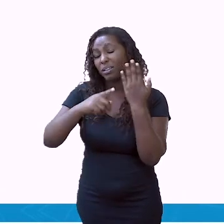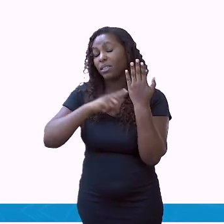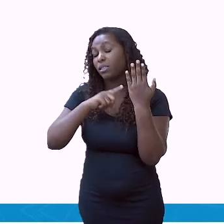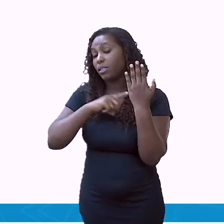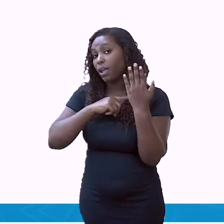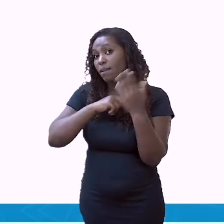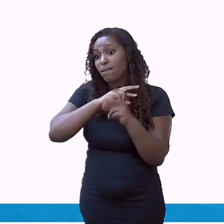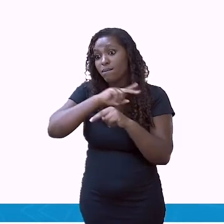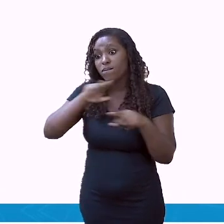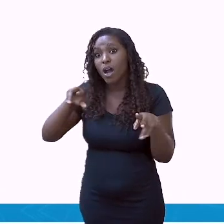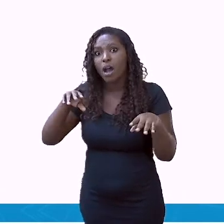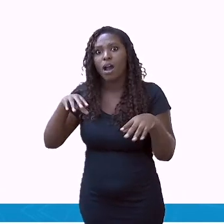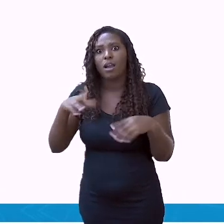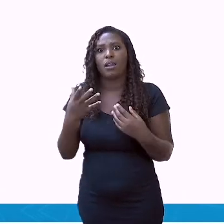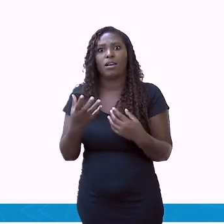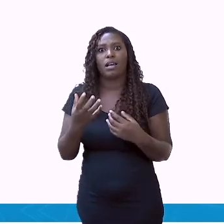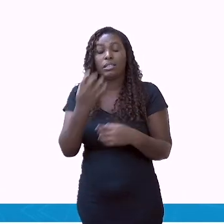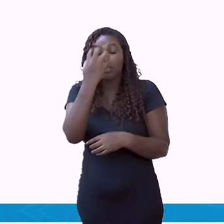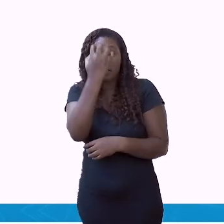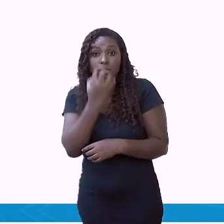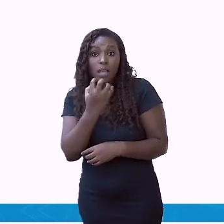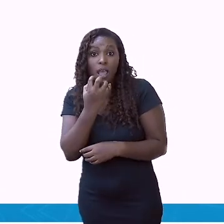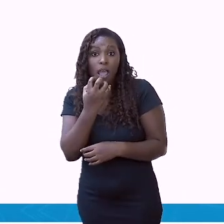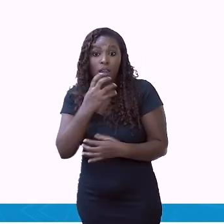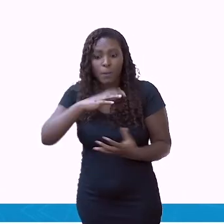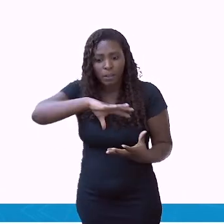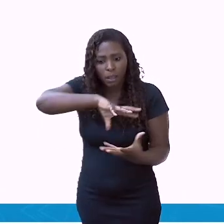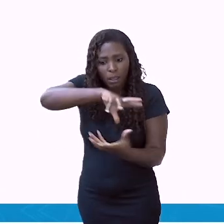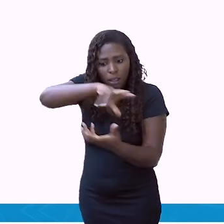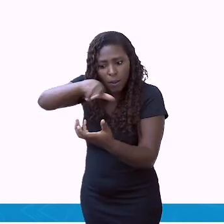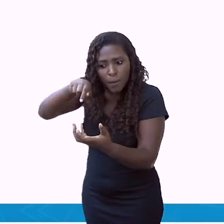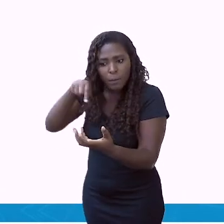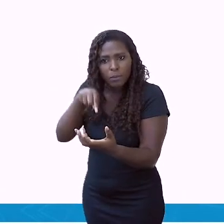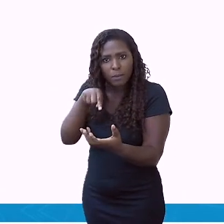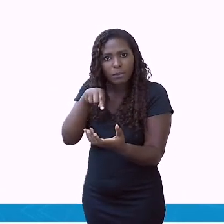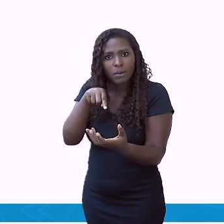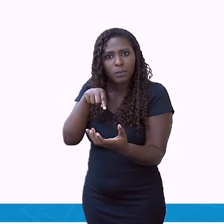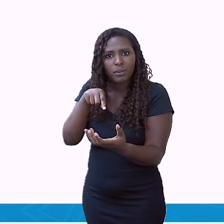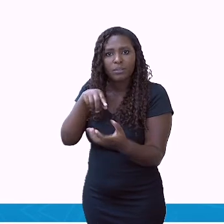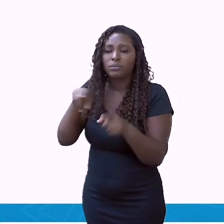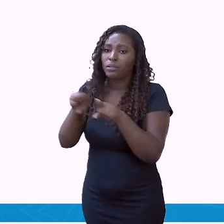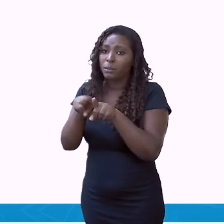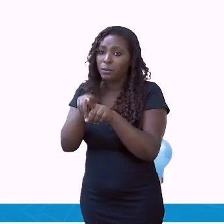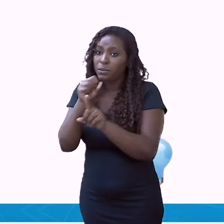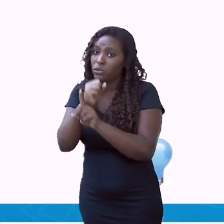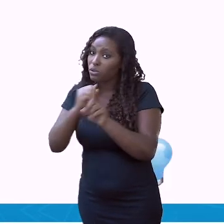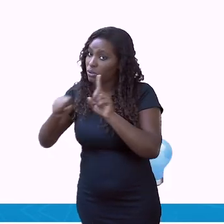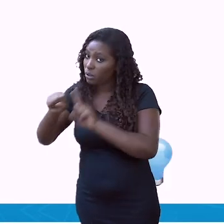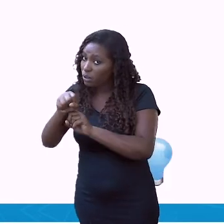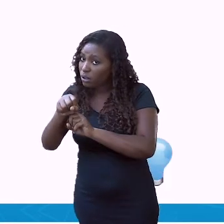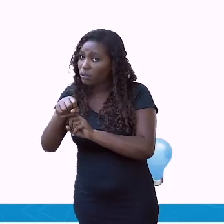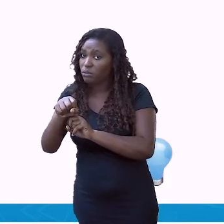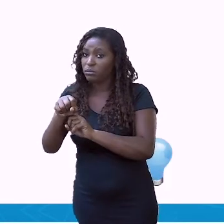consequências muito graves para o meio ambiente e também para a questão social.